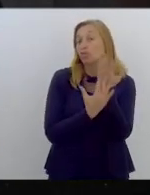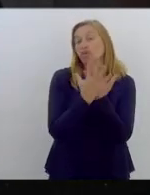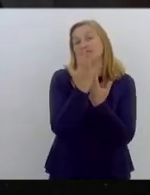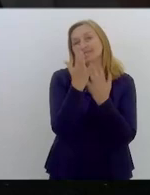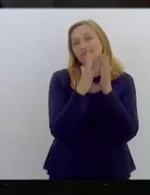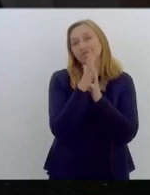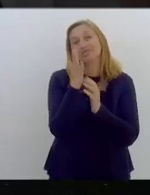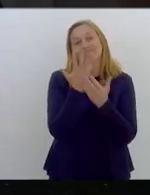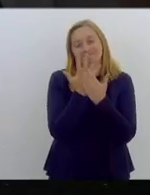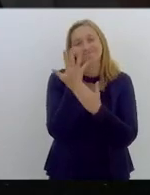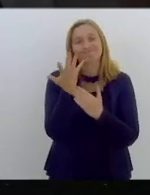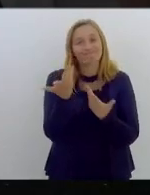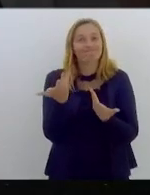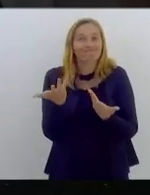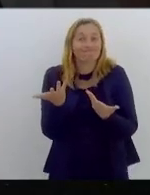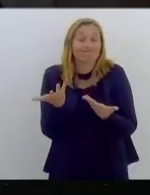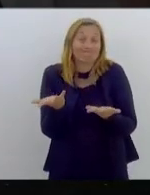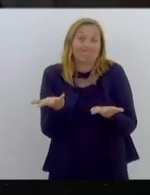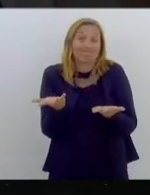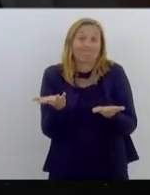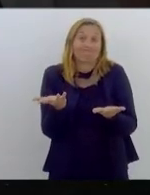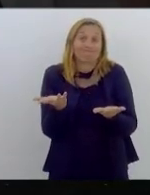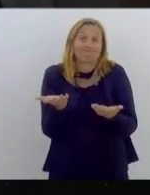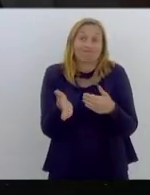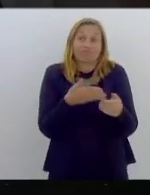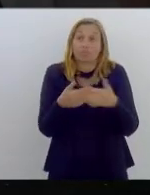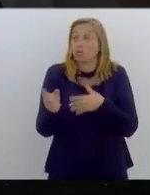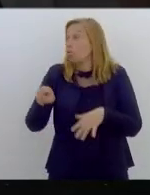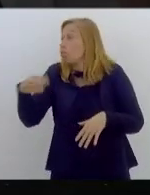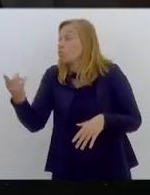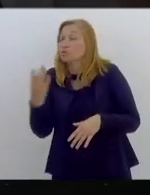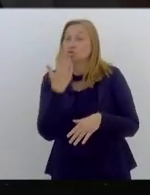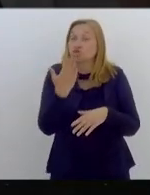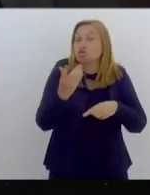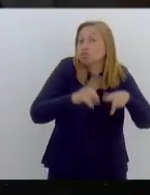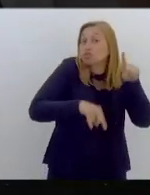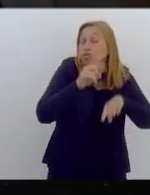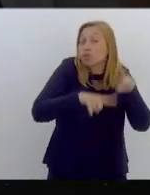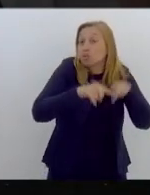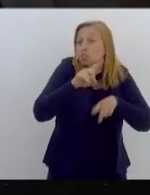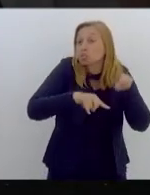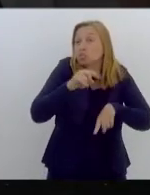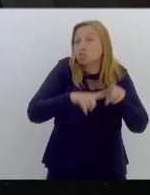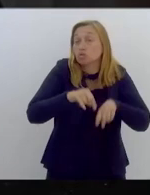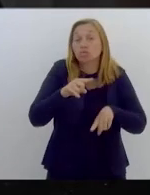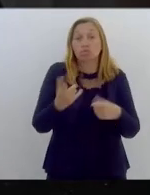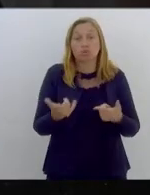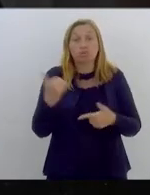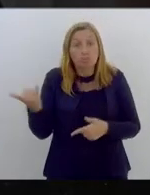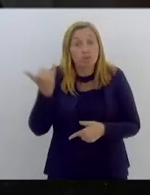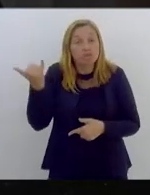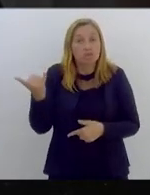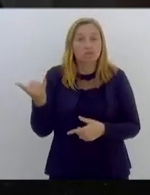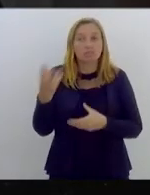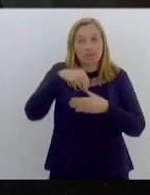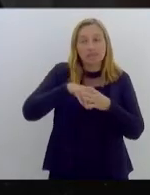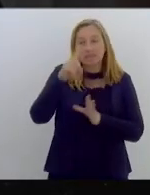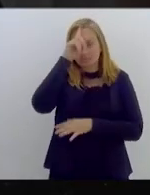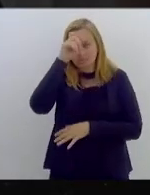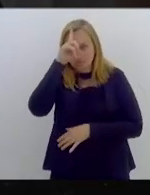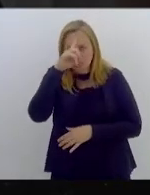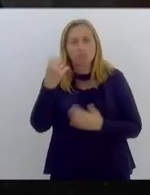Luvas, enfim, qualquer outro tipo de aparato de